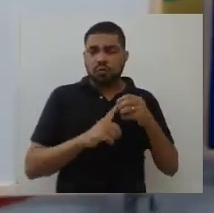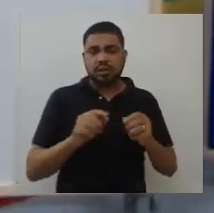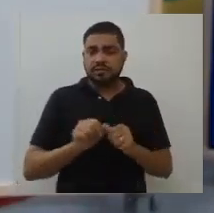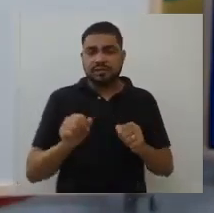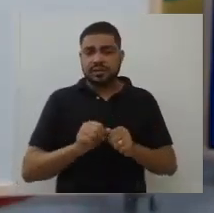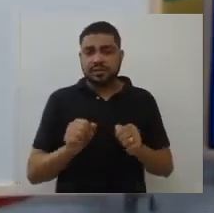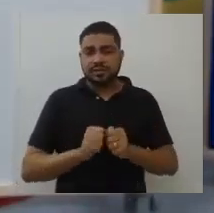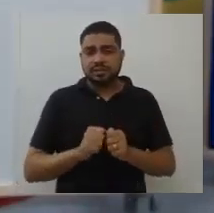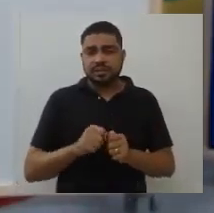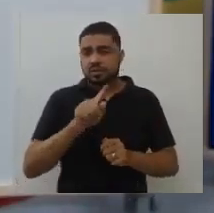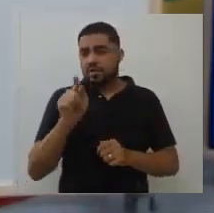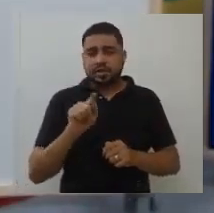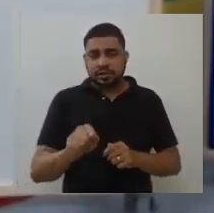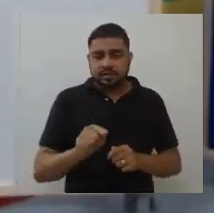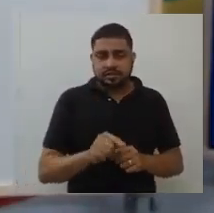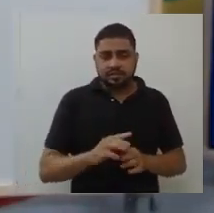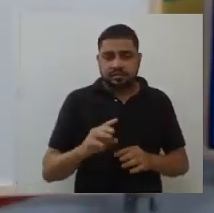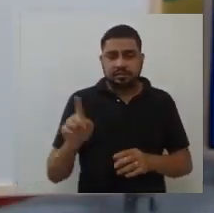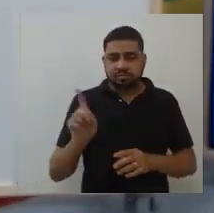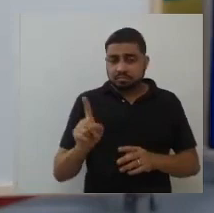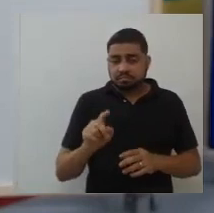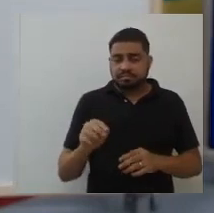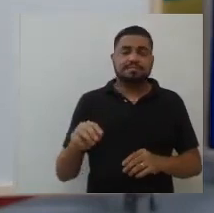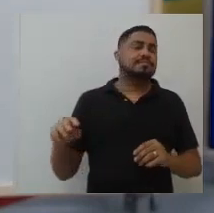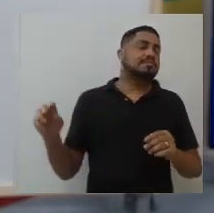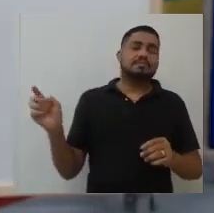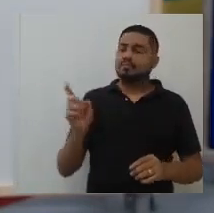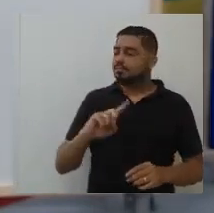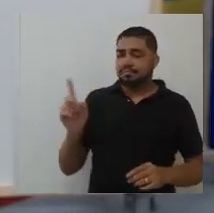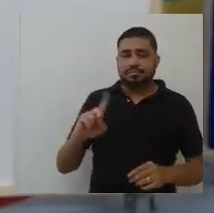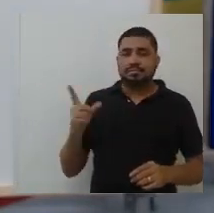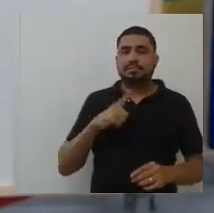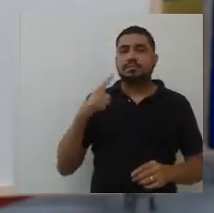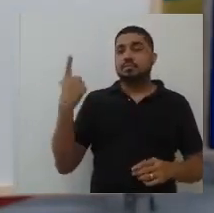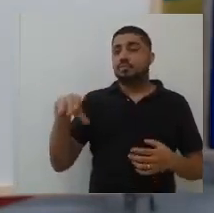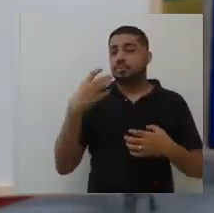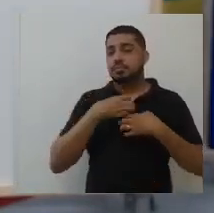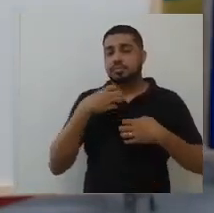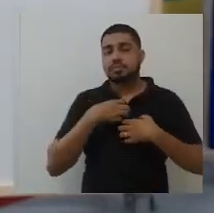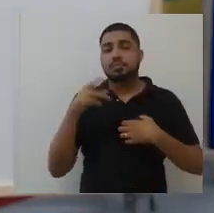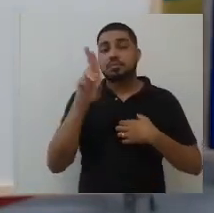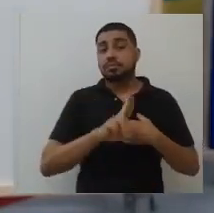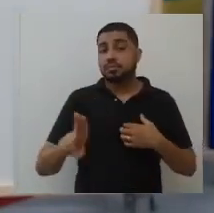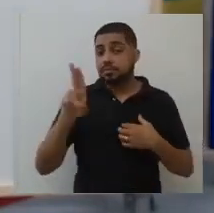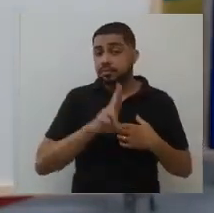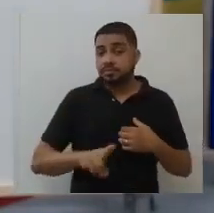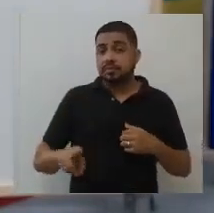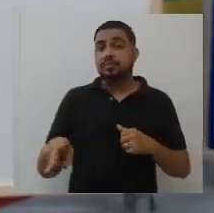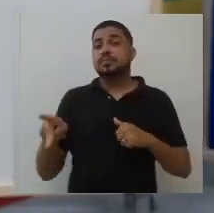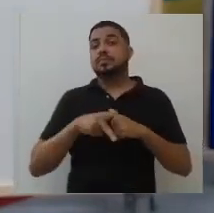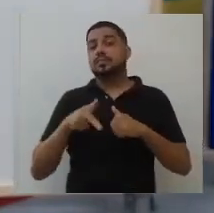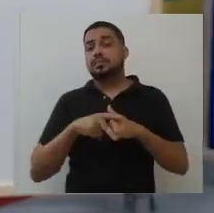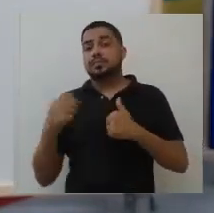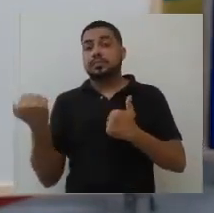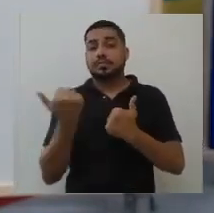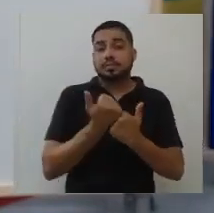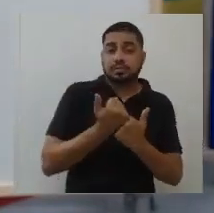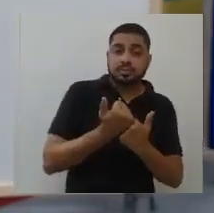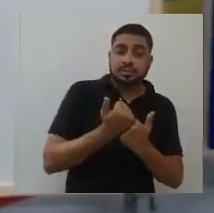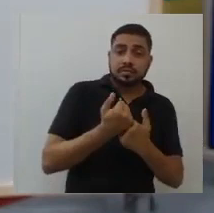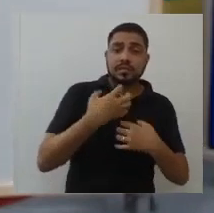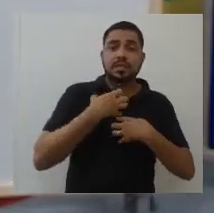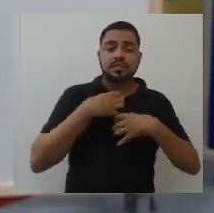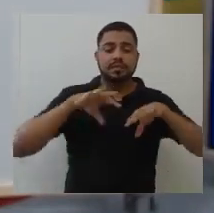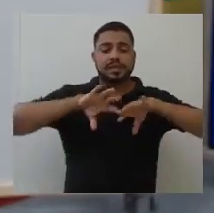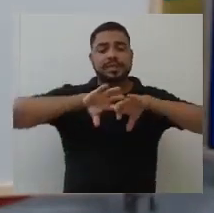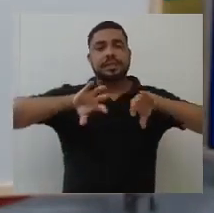interrogativo negativo em inglês? Não, eu tenho uma outra forma que é utilizando o verbo auxiliar e o not na forma separada,